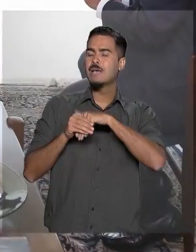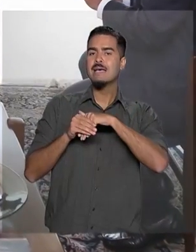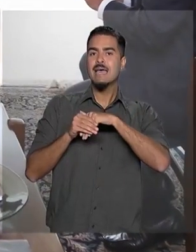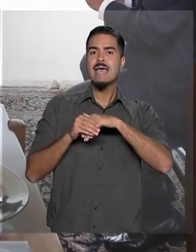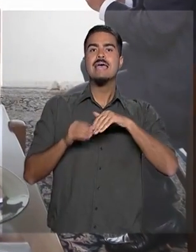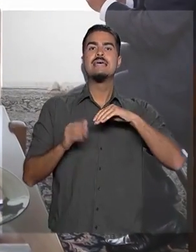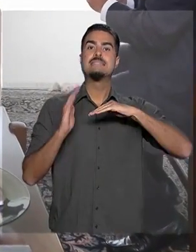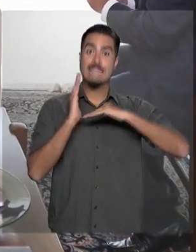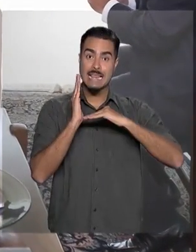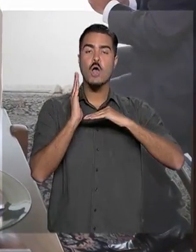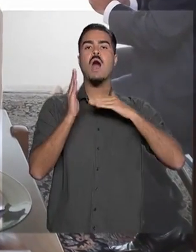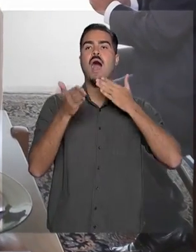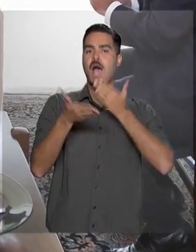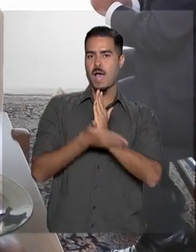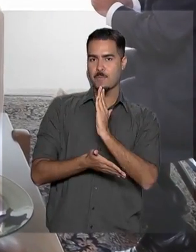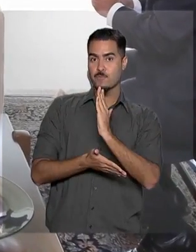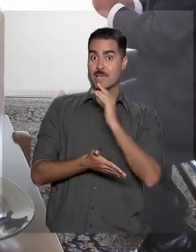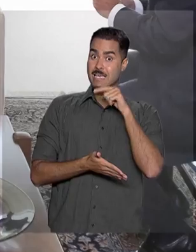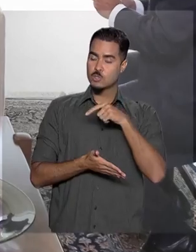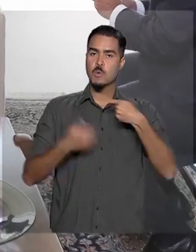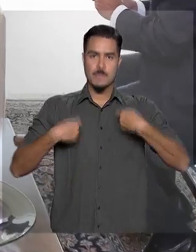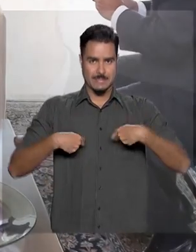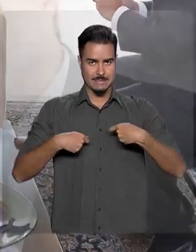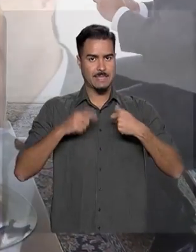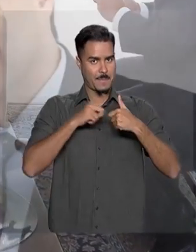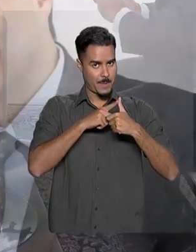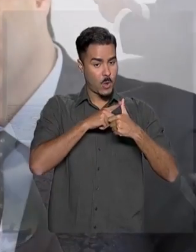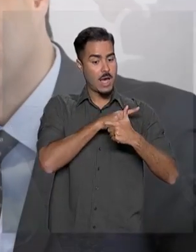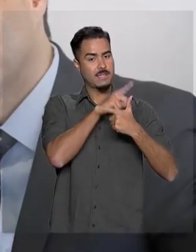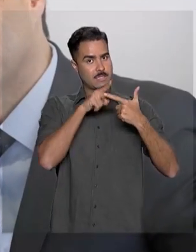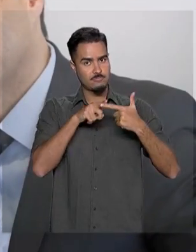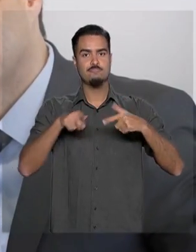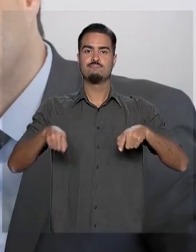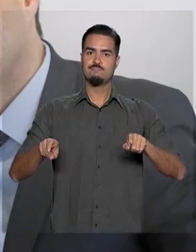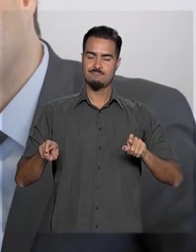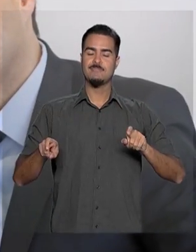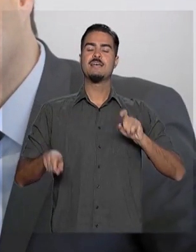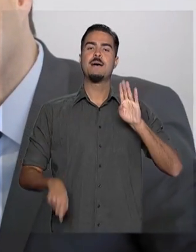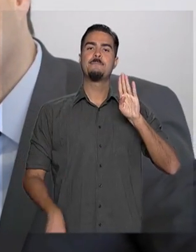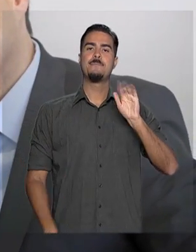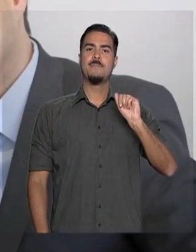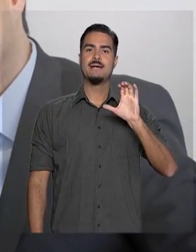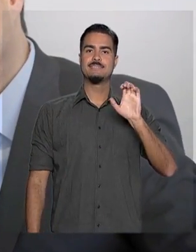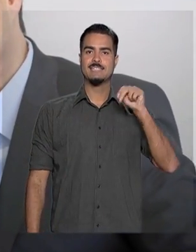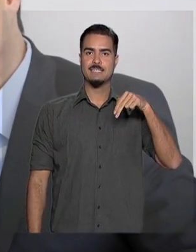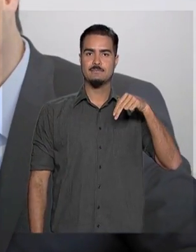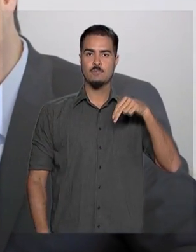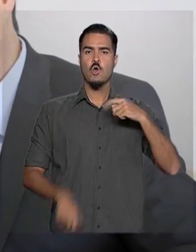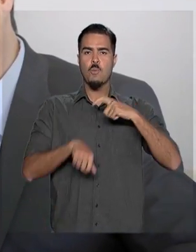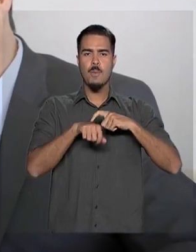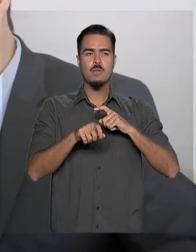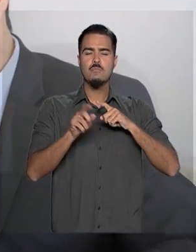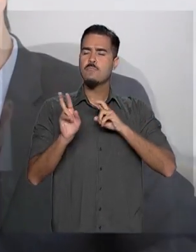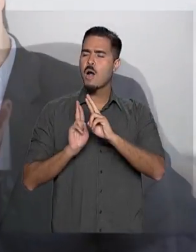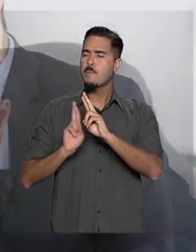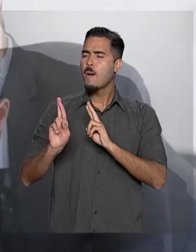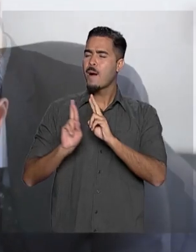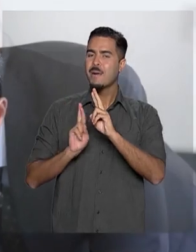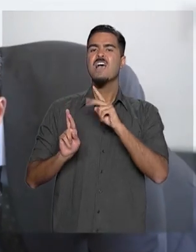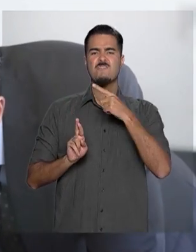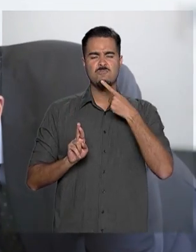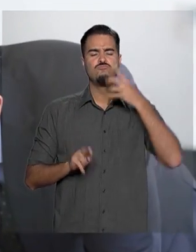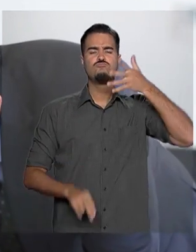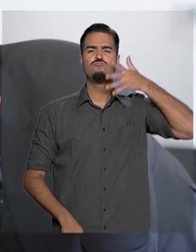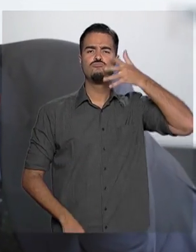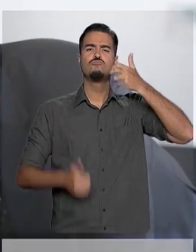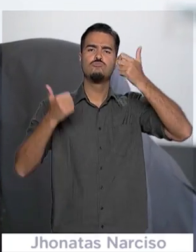Senado Federal, uma exigência para que ele pudesse assumir o comando do Banco Central. Durante a sabatina, ele defendeu a autonomia da